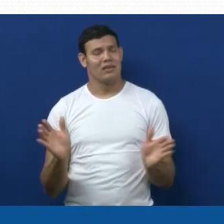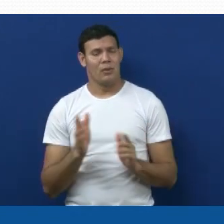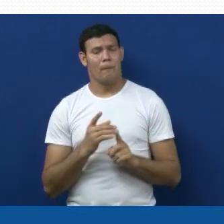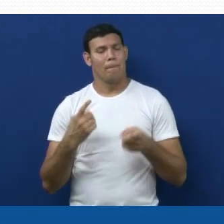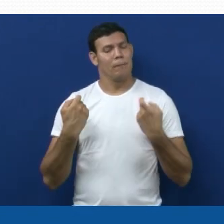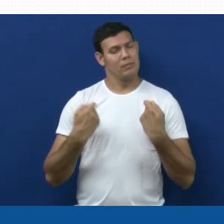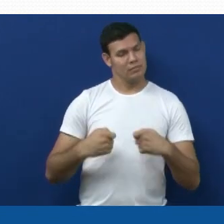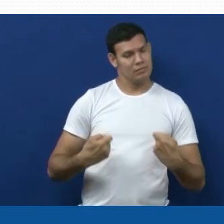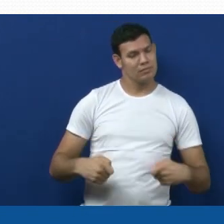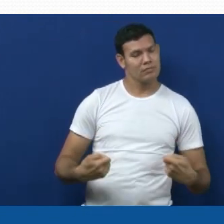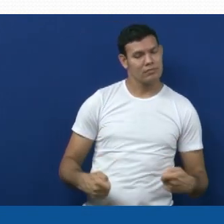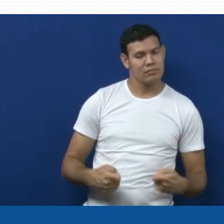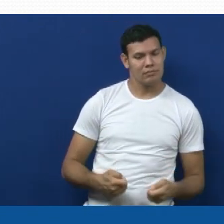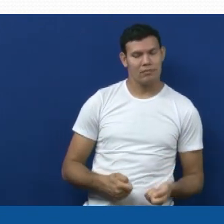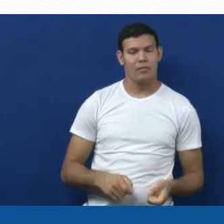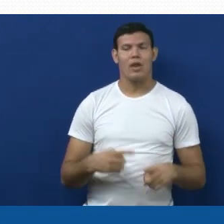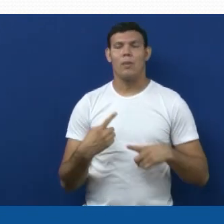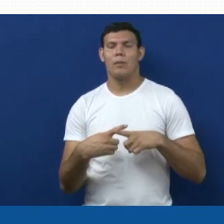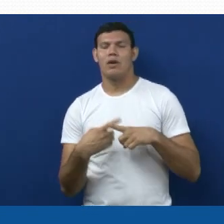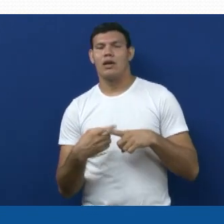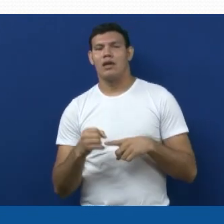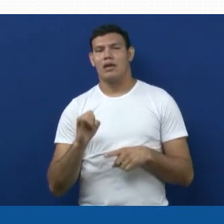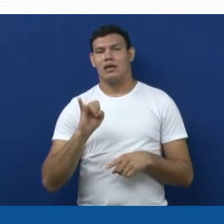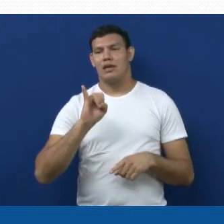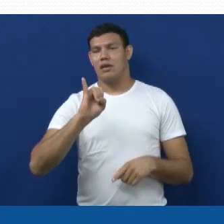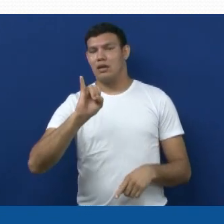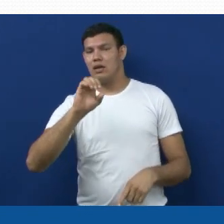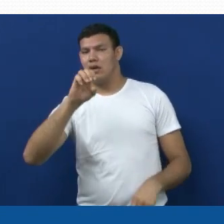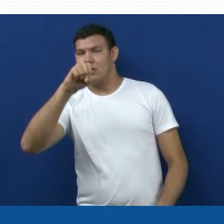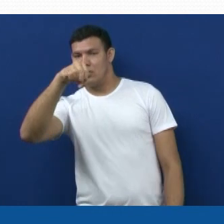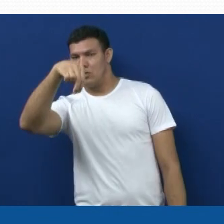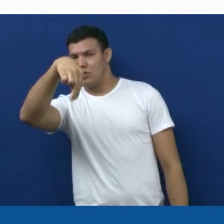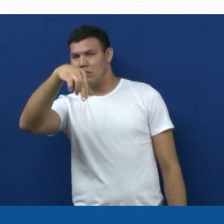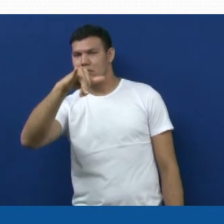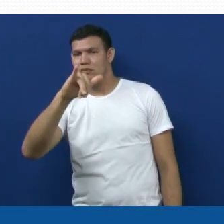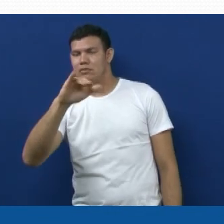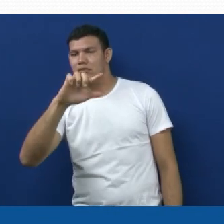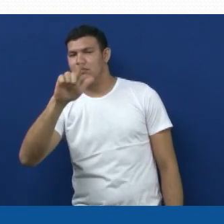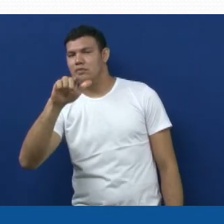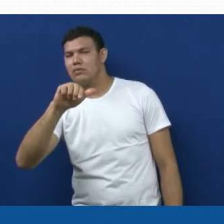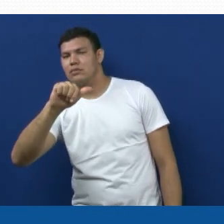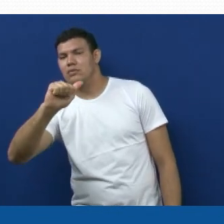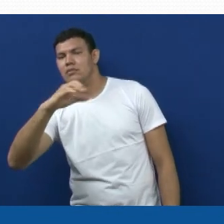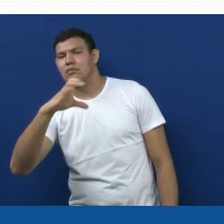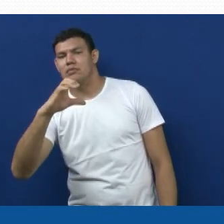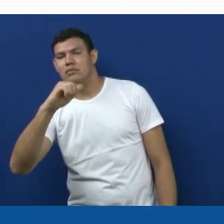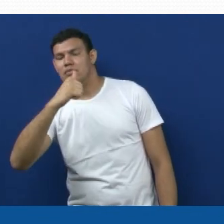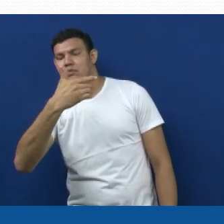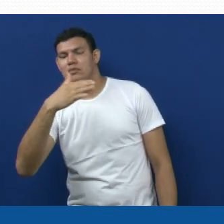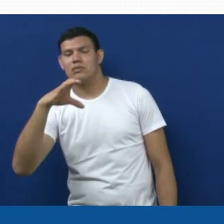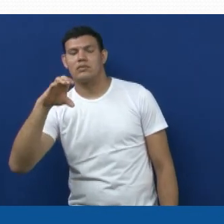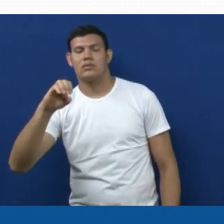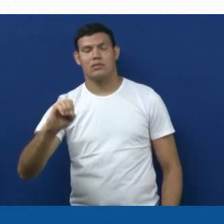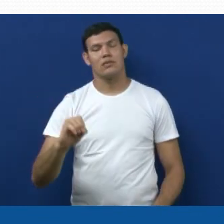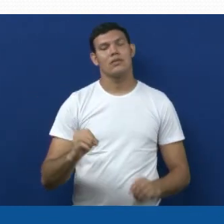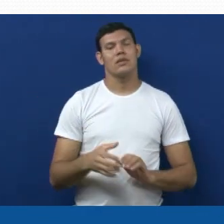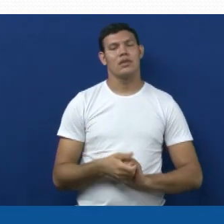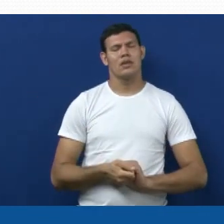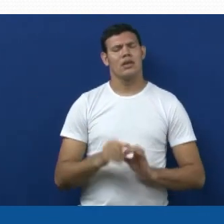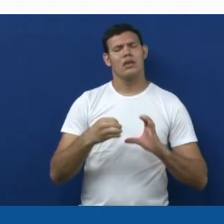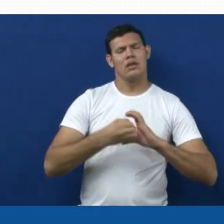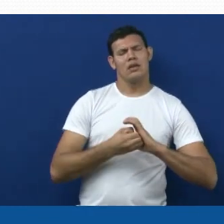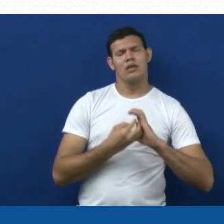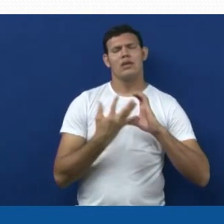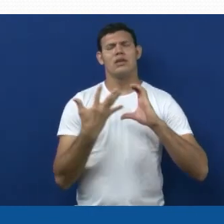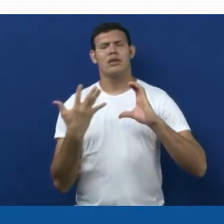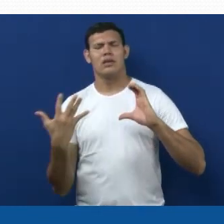sofrer o processo de ionização, que é produzir íons, e assim por diante. Então, essas são características